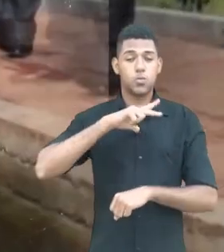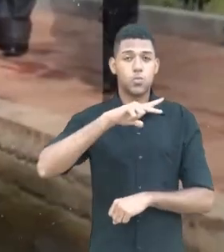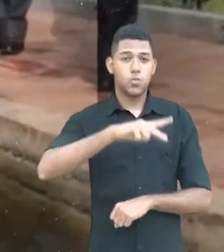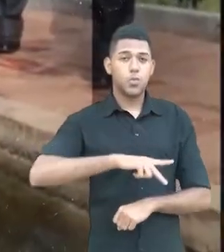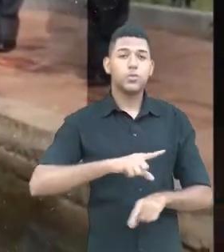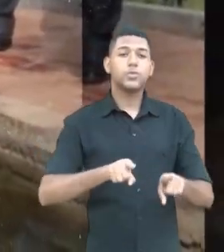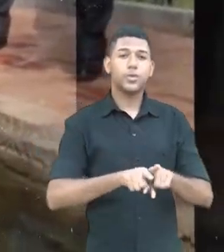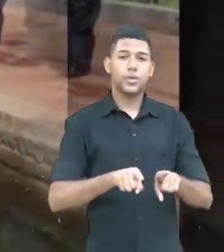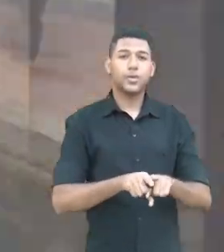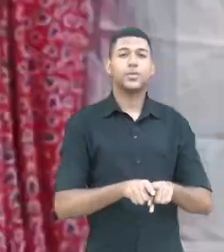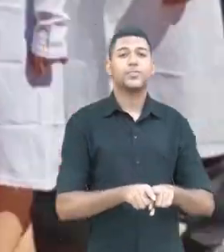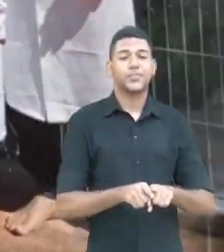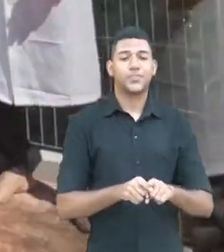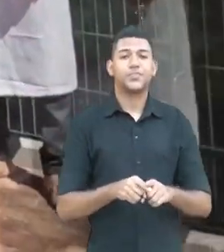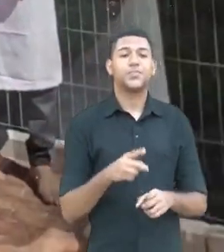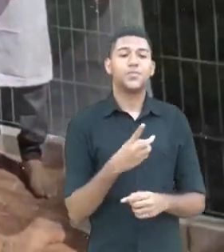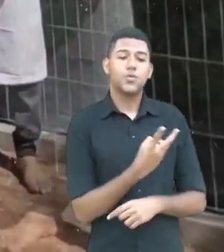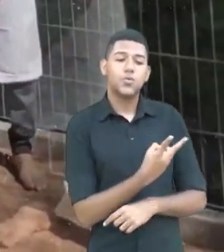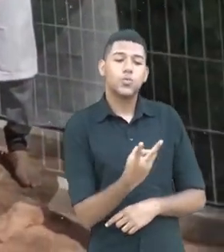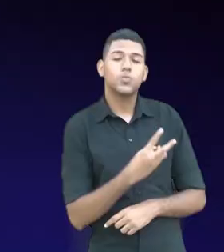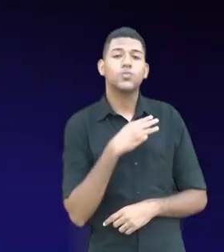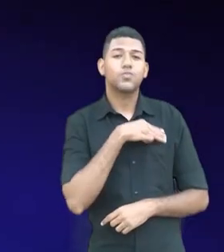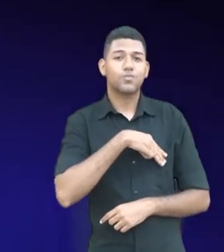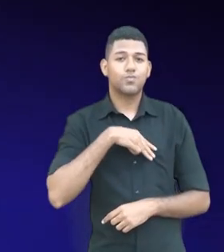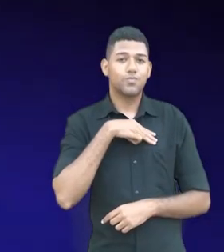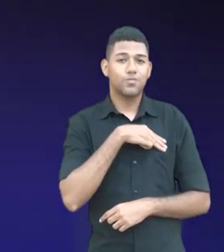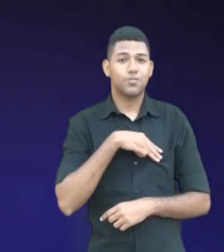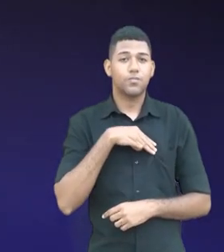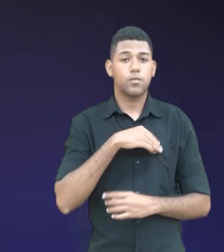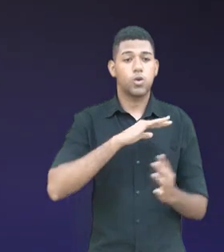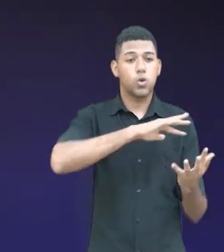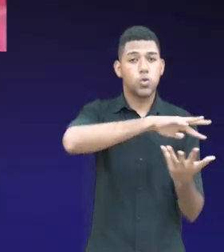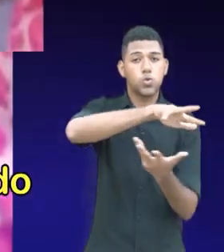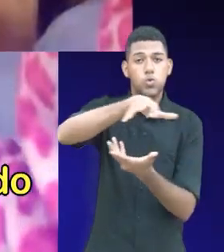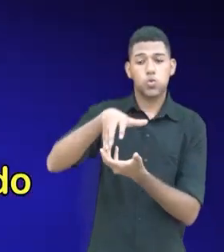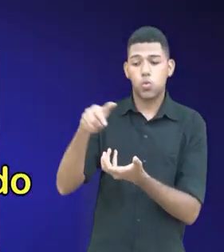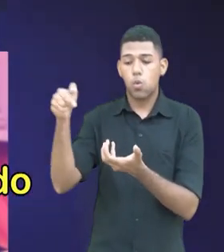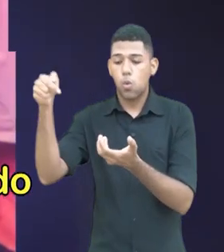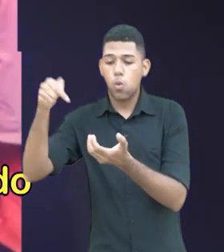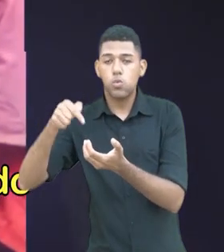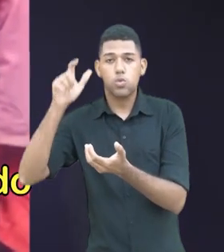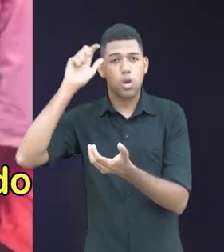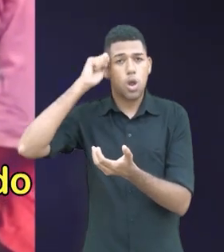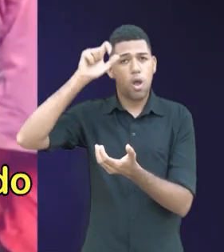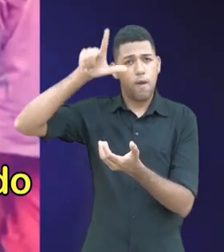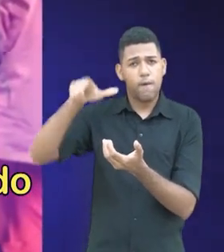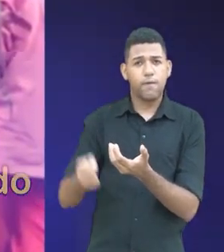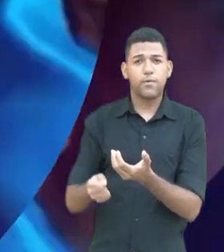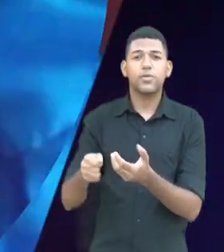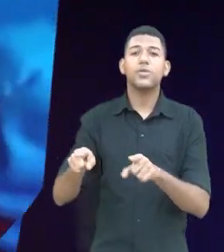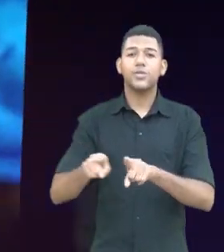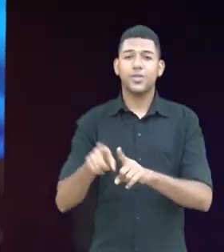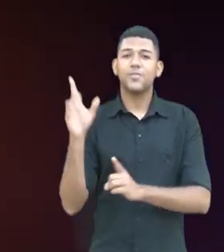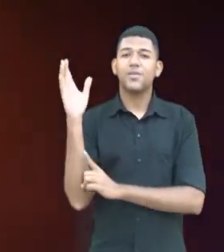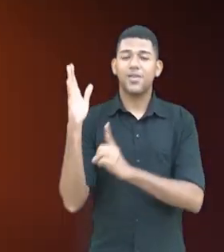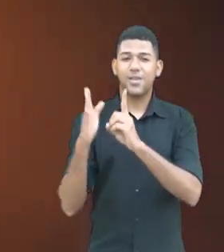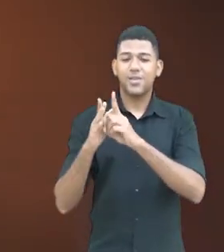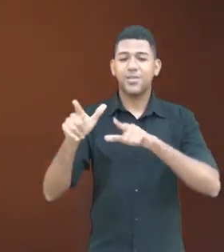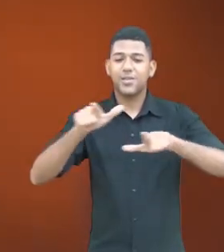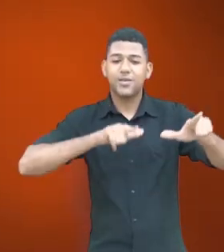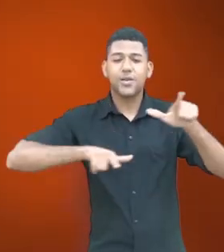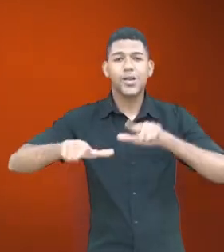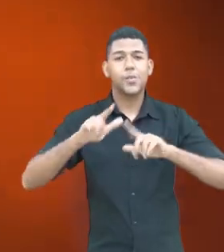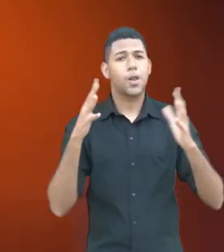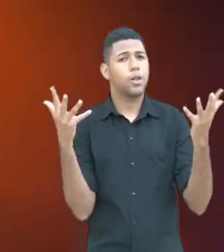missionários Antônio Versosa e Noêmia Chagas. No continente africano, a IADALP também tem realizado um maravilhoso